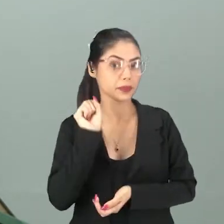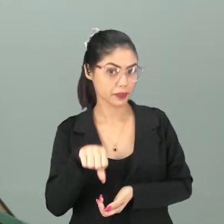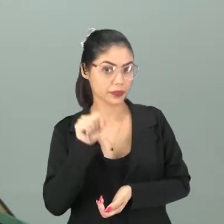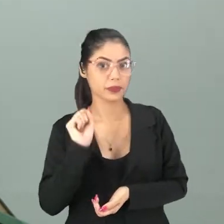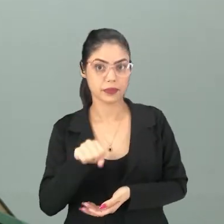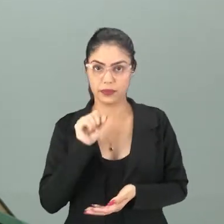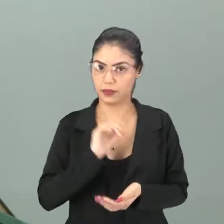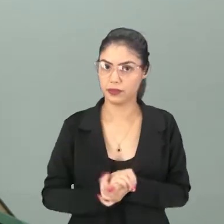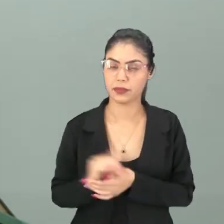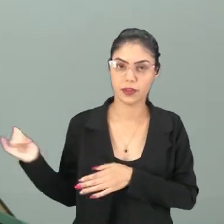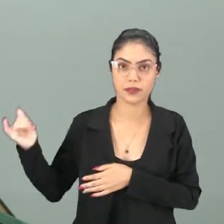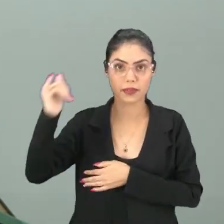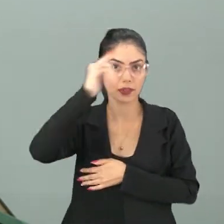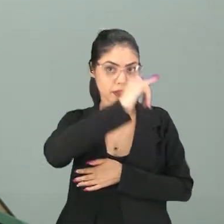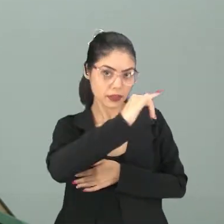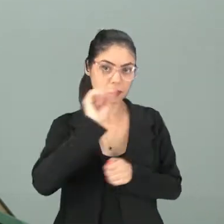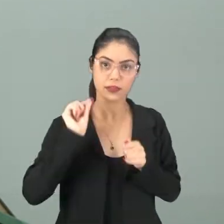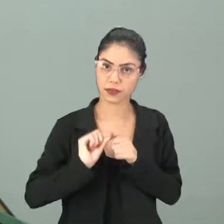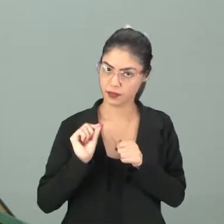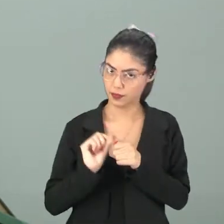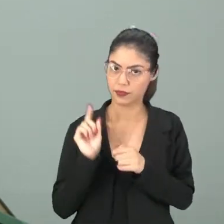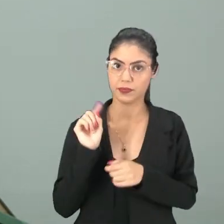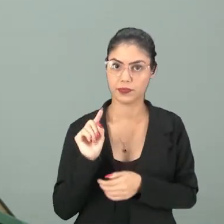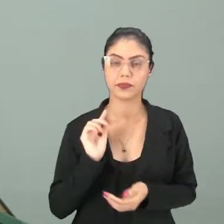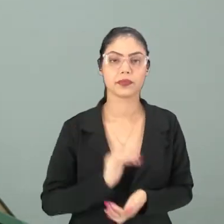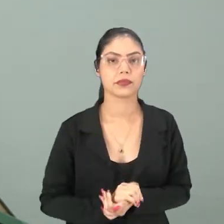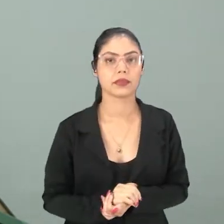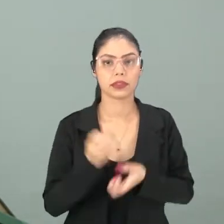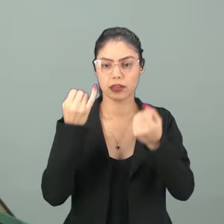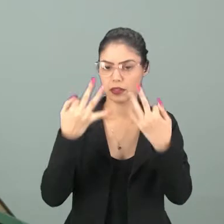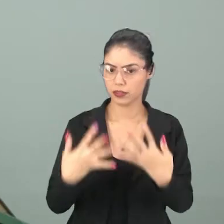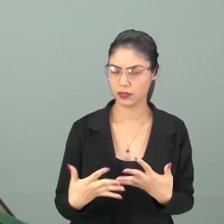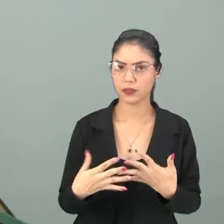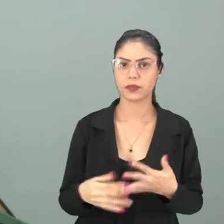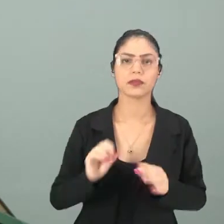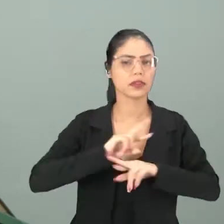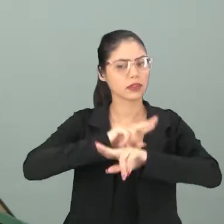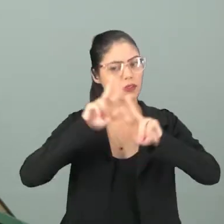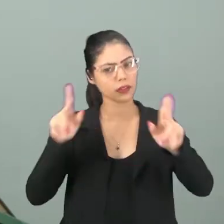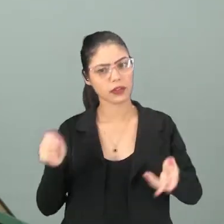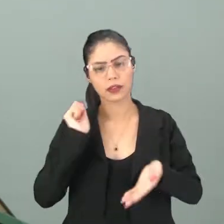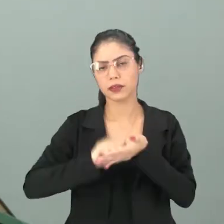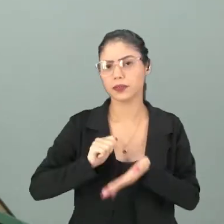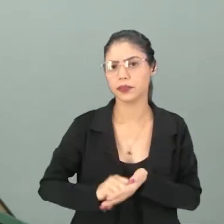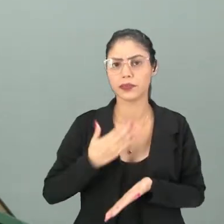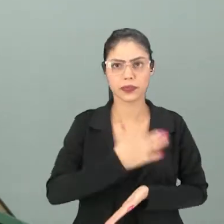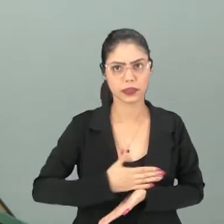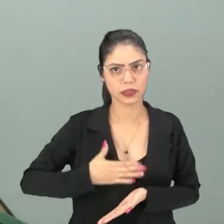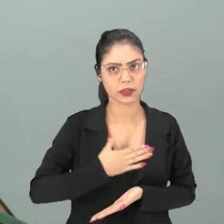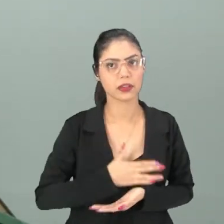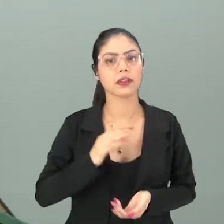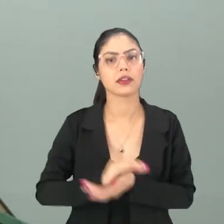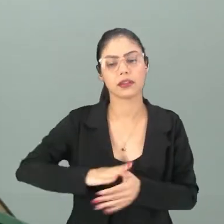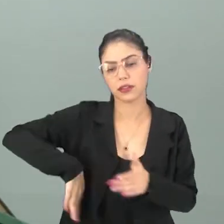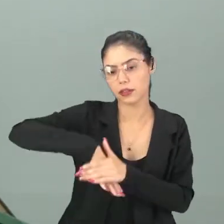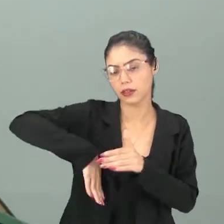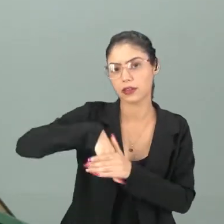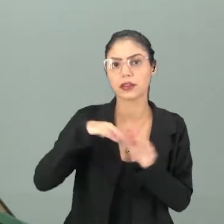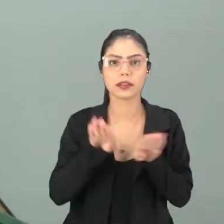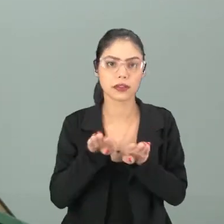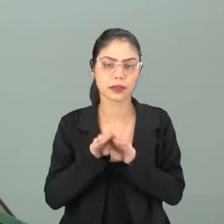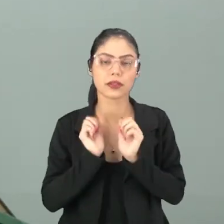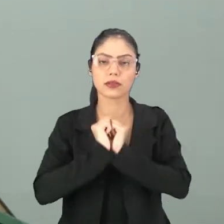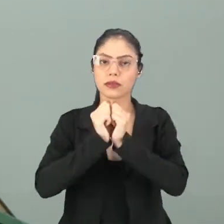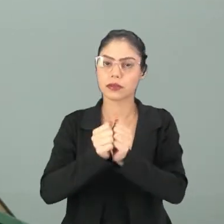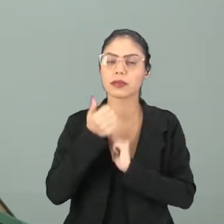mesmo, ele falou de uma viagem que ele fez, não é? Ele contou vários fatos, falou que gostava de jogar futebol, mas o pai